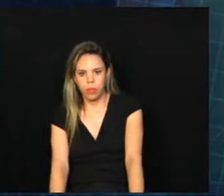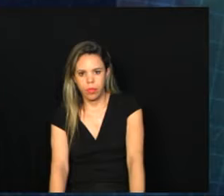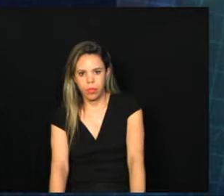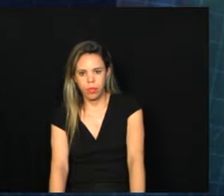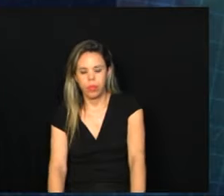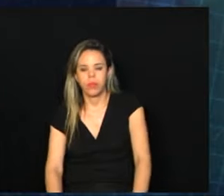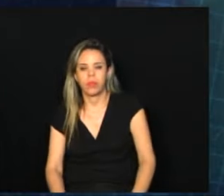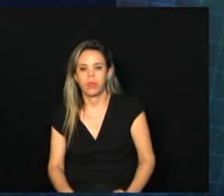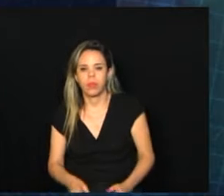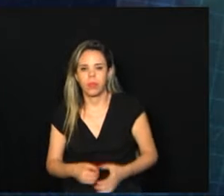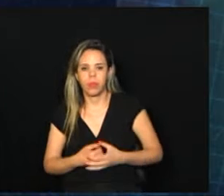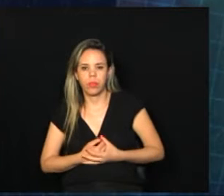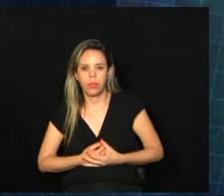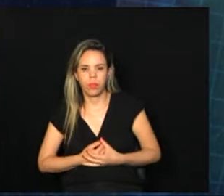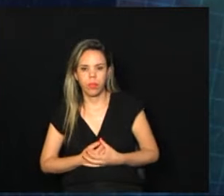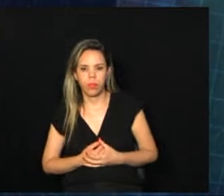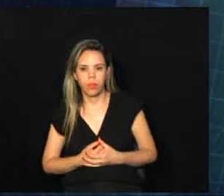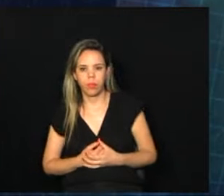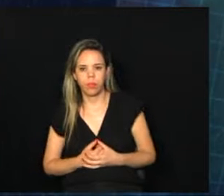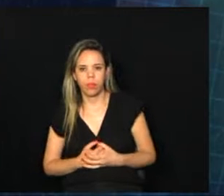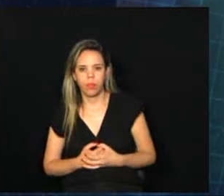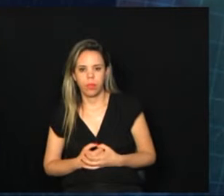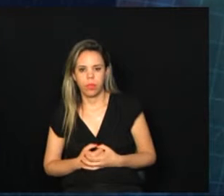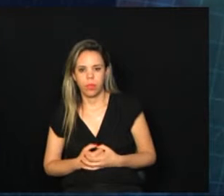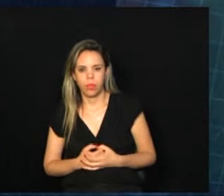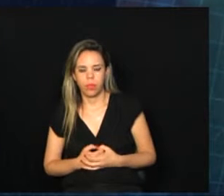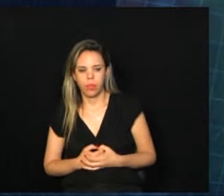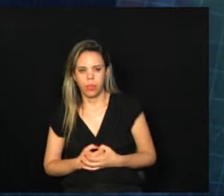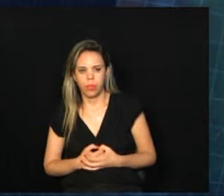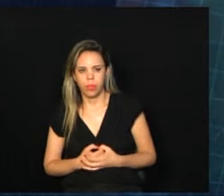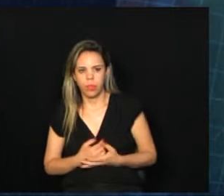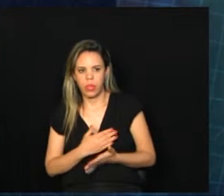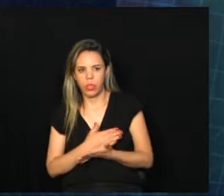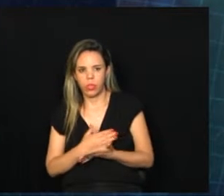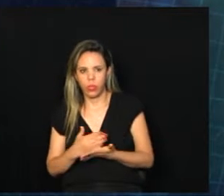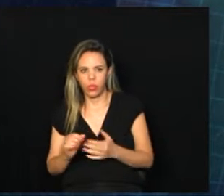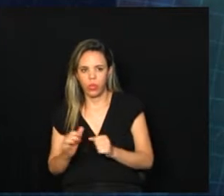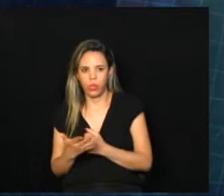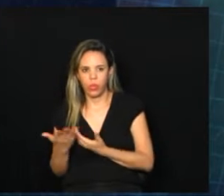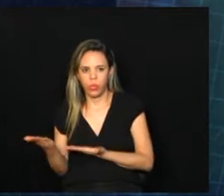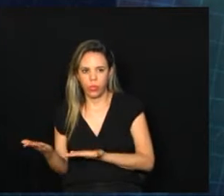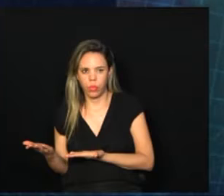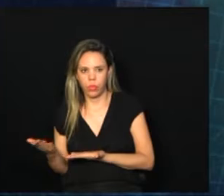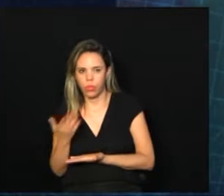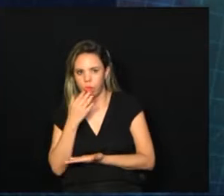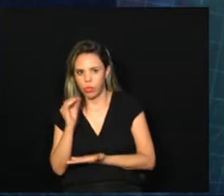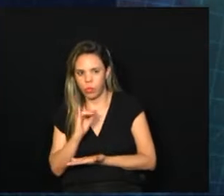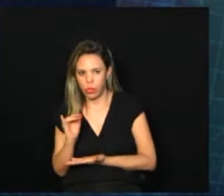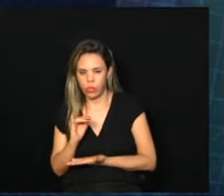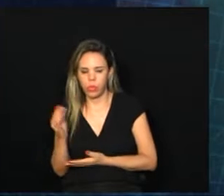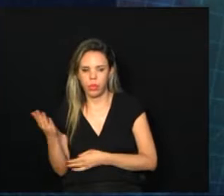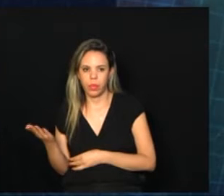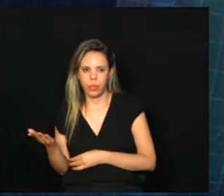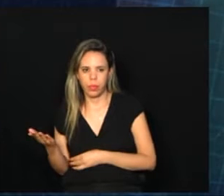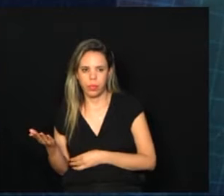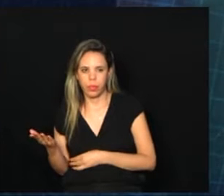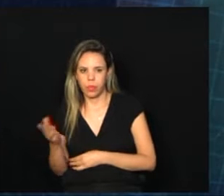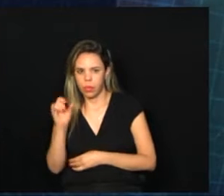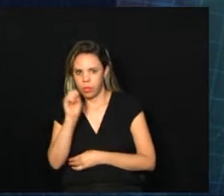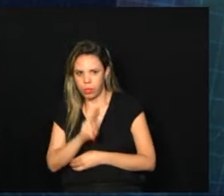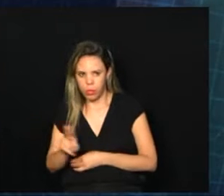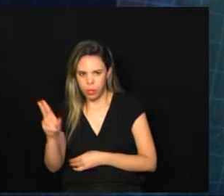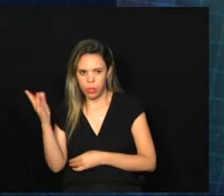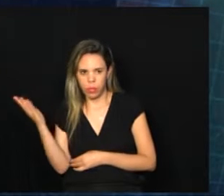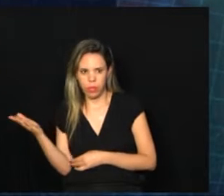134.219 casos devido à doença desde o início da pandemia. Indaiatuba, 30.815,